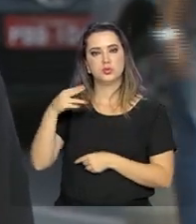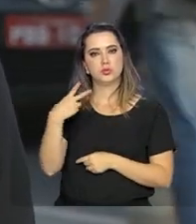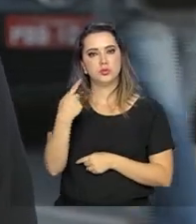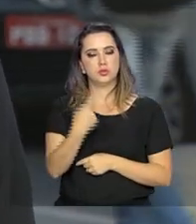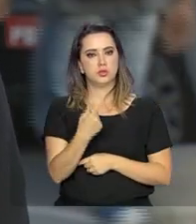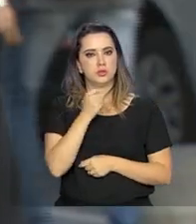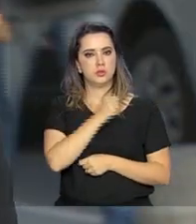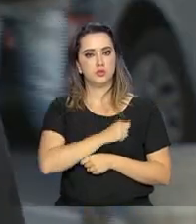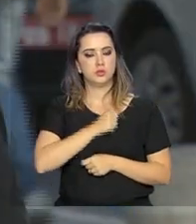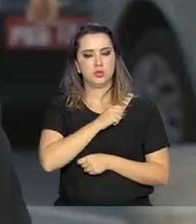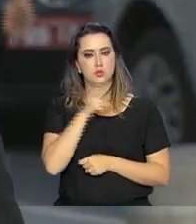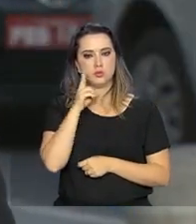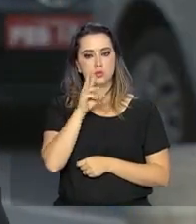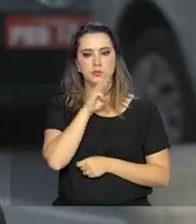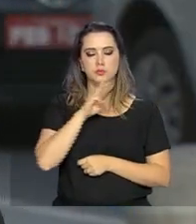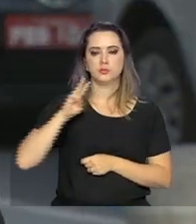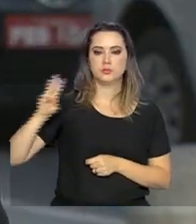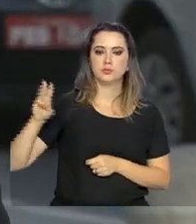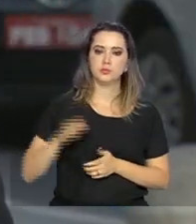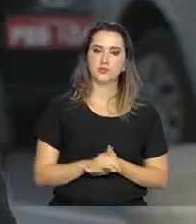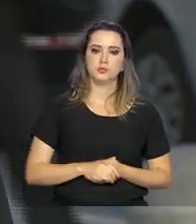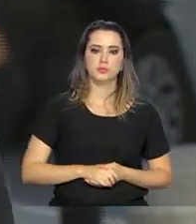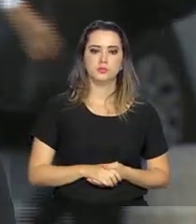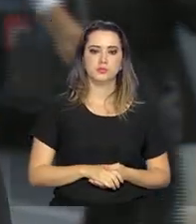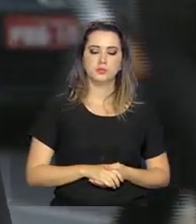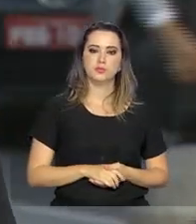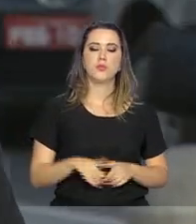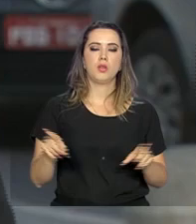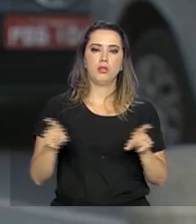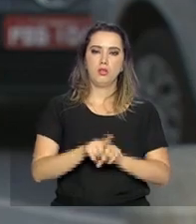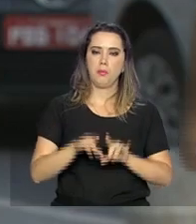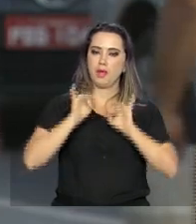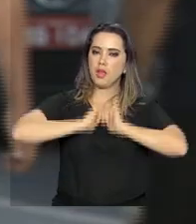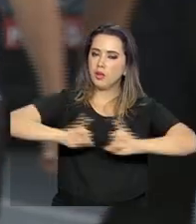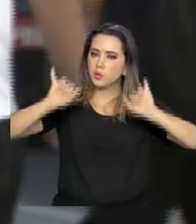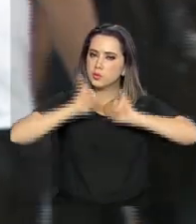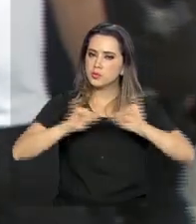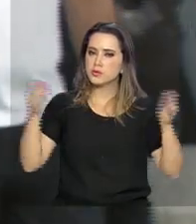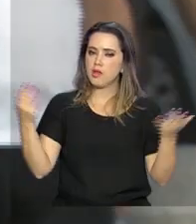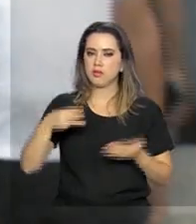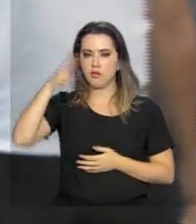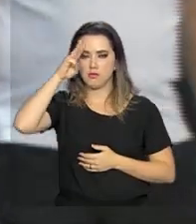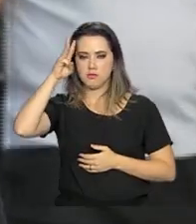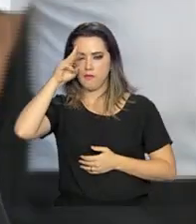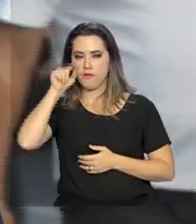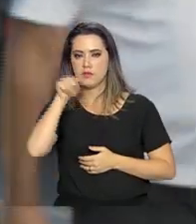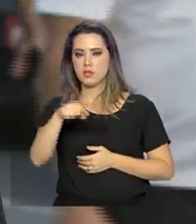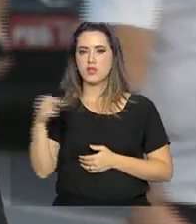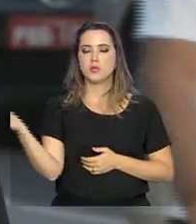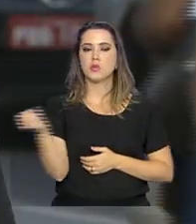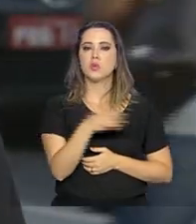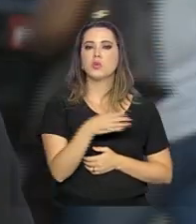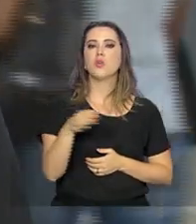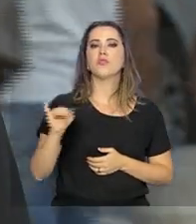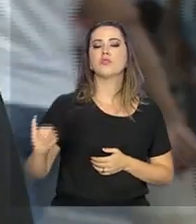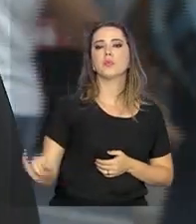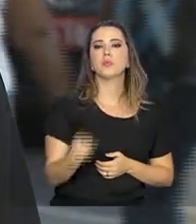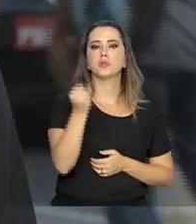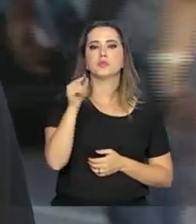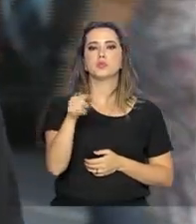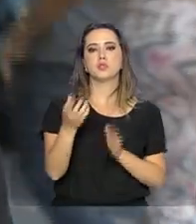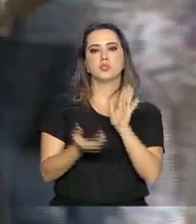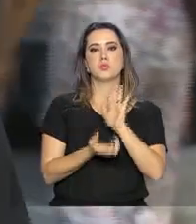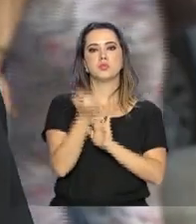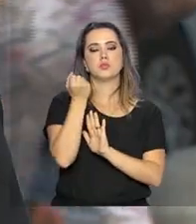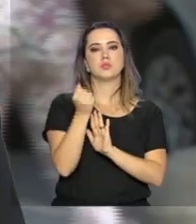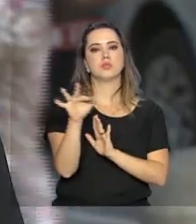pelo site da caixa econômica federal também foi anunciada nesta terça feira uma nova possibilidade para o saque do dinheiro